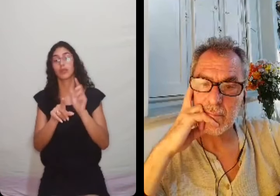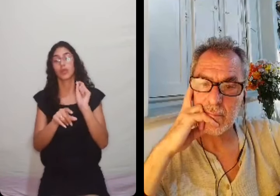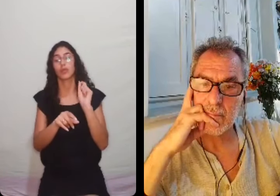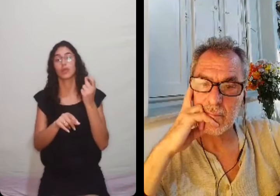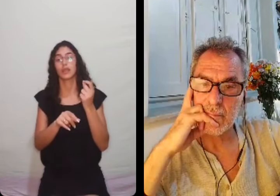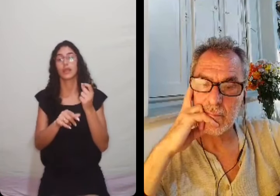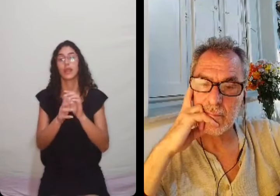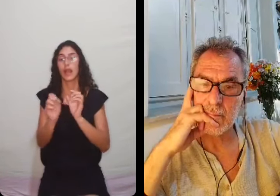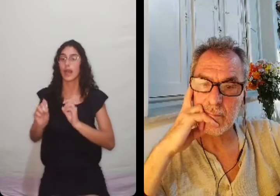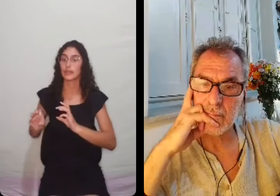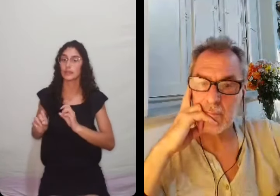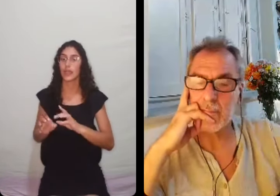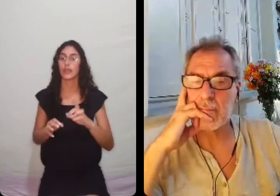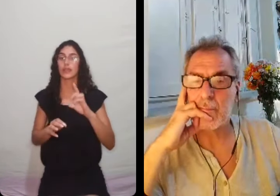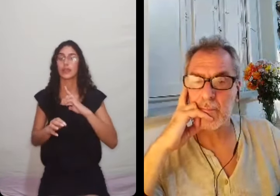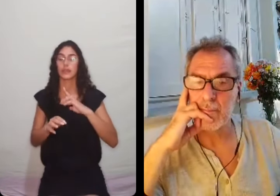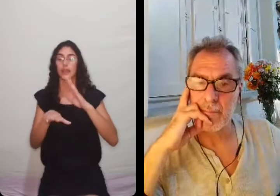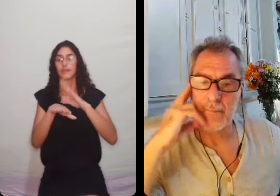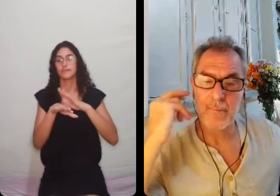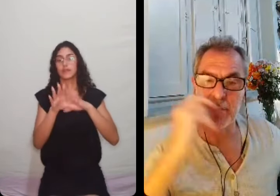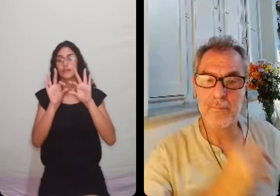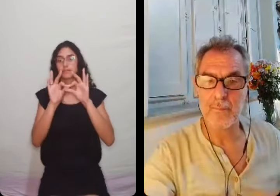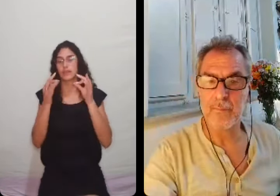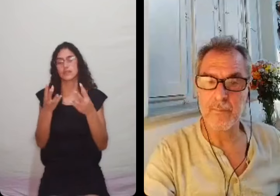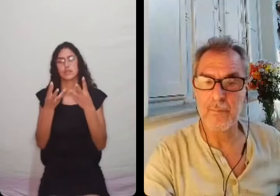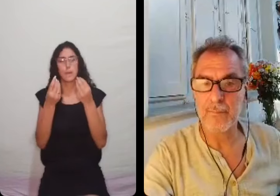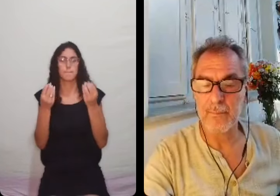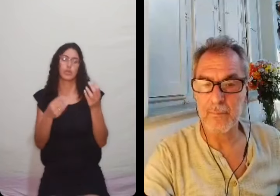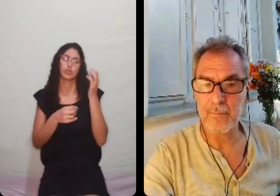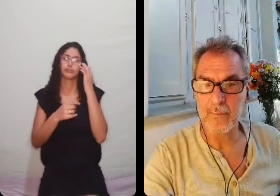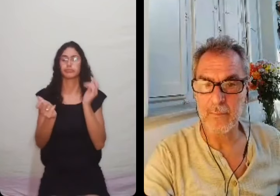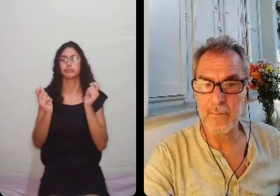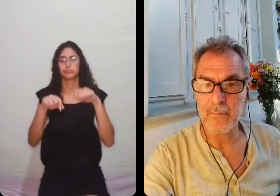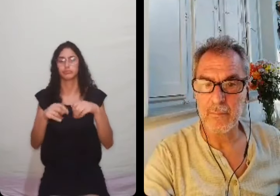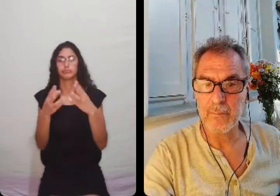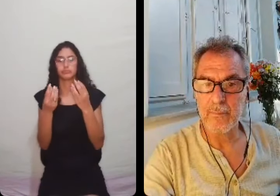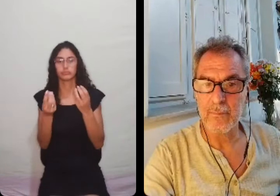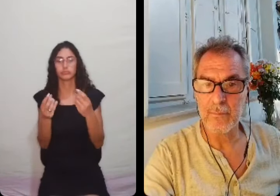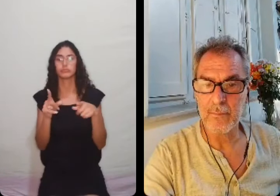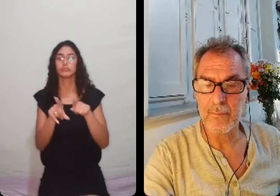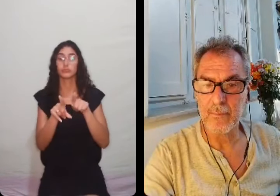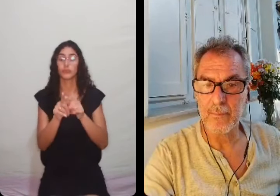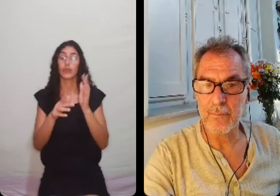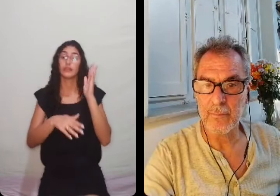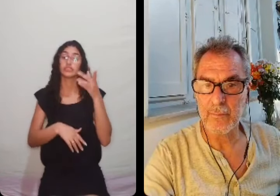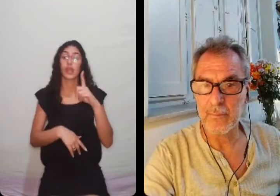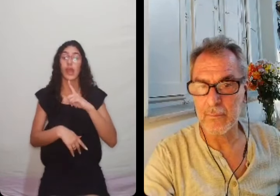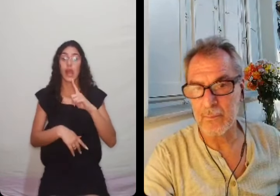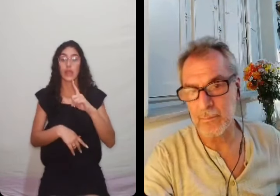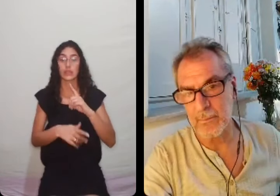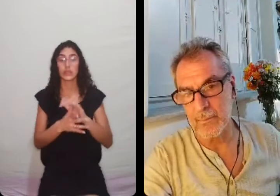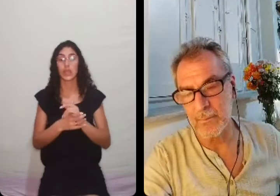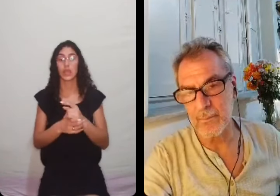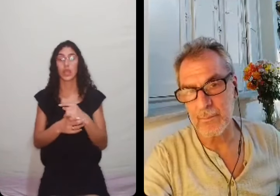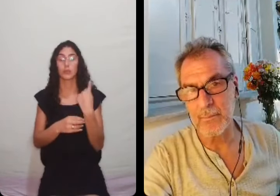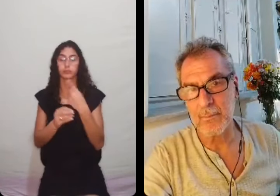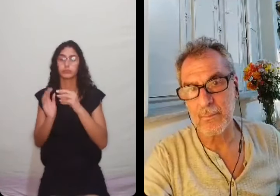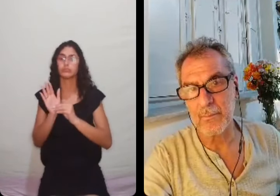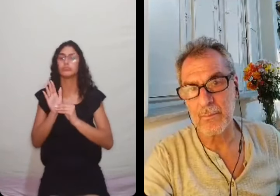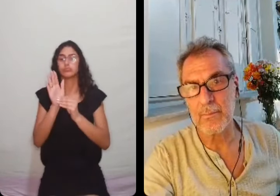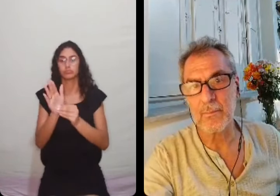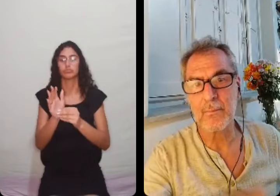facilita bastante. Possibilita bastante. Por já ter essa premissa. De